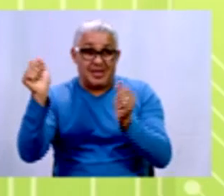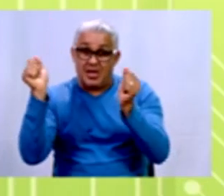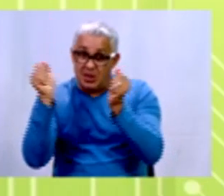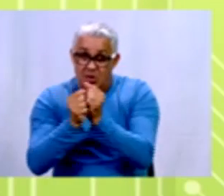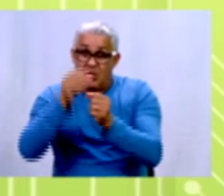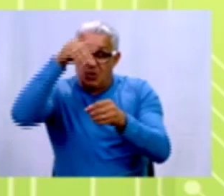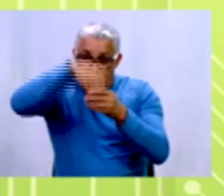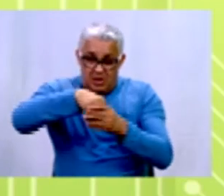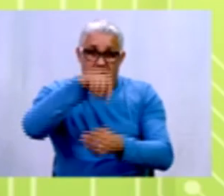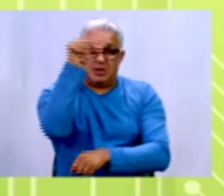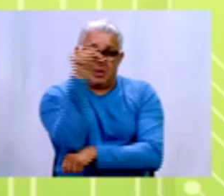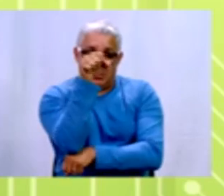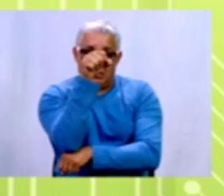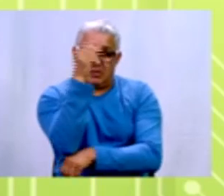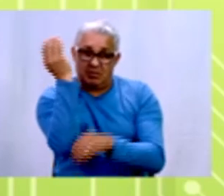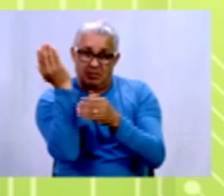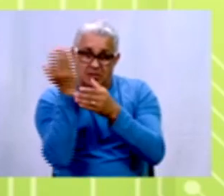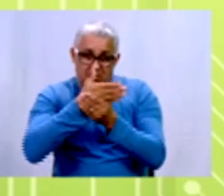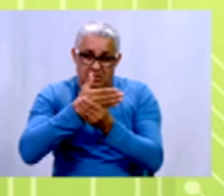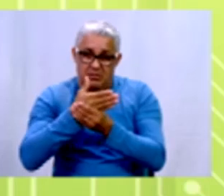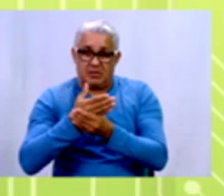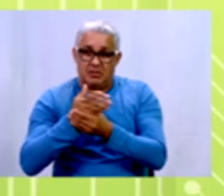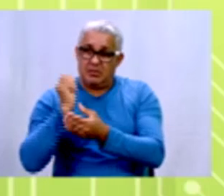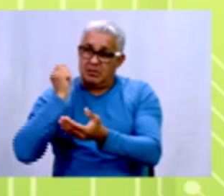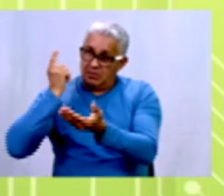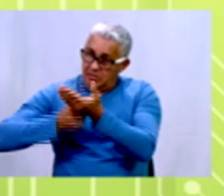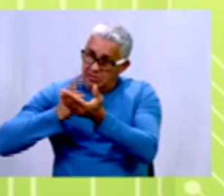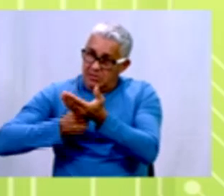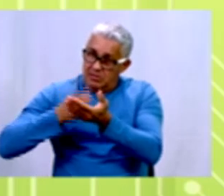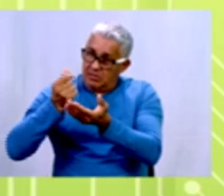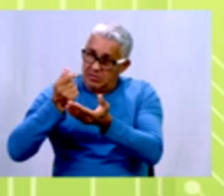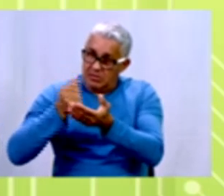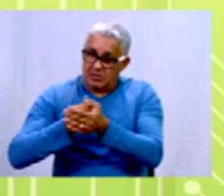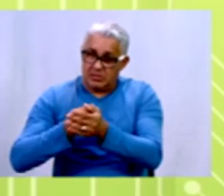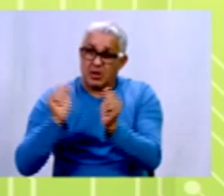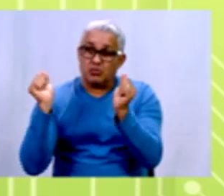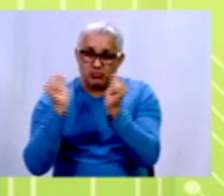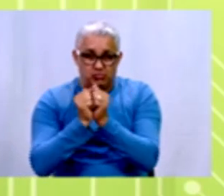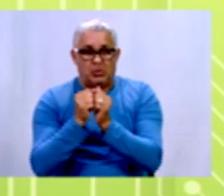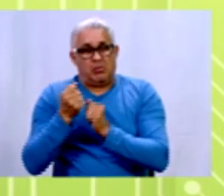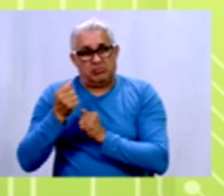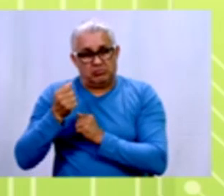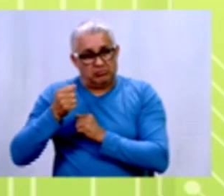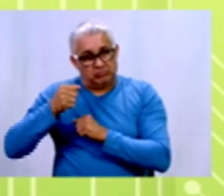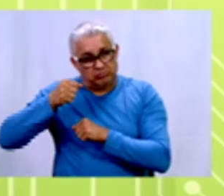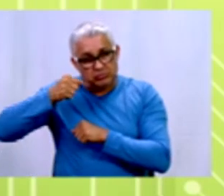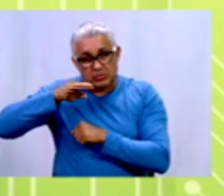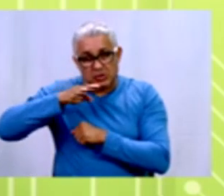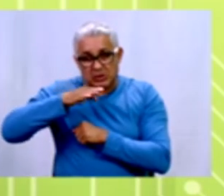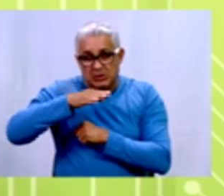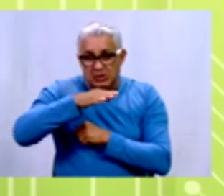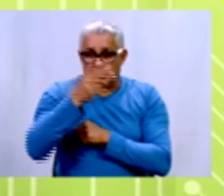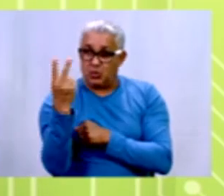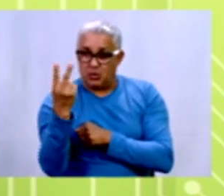preço da corrida, da viagem, e parte para a entrega. O que vai